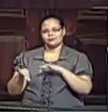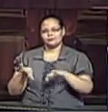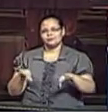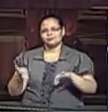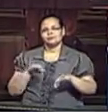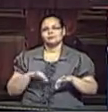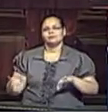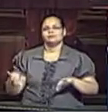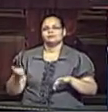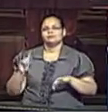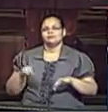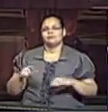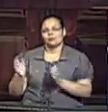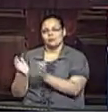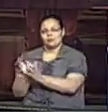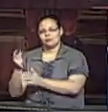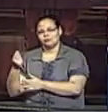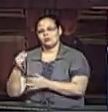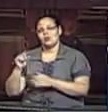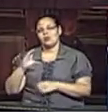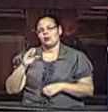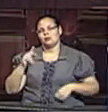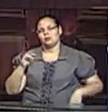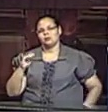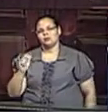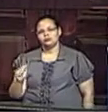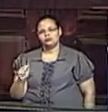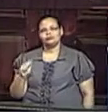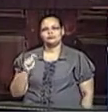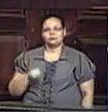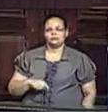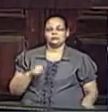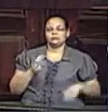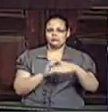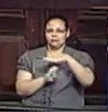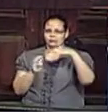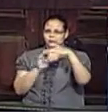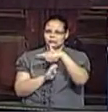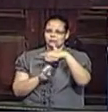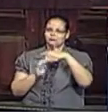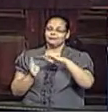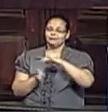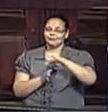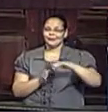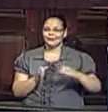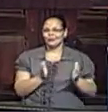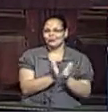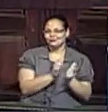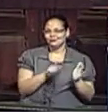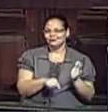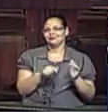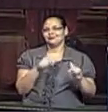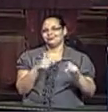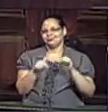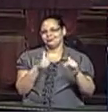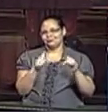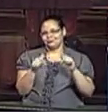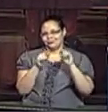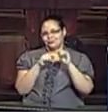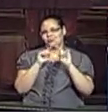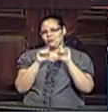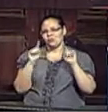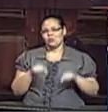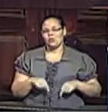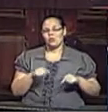sistema capitalista, a quem detém as riquezas e ao trabalhador. Mas eu não posso deixar de colocar aqui, Osório,